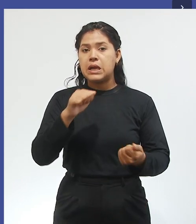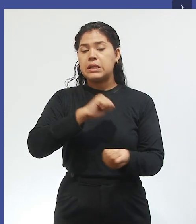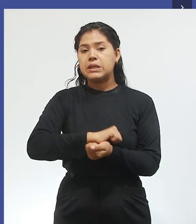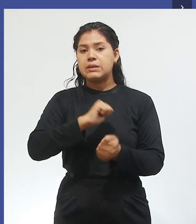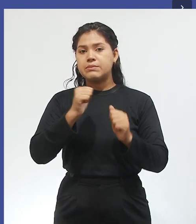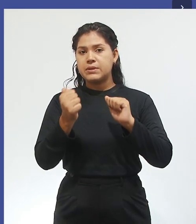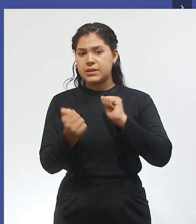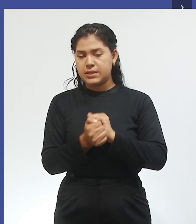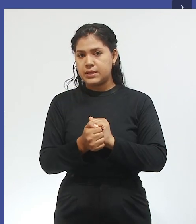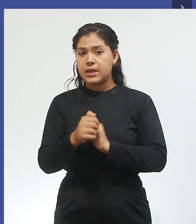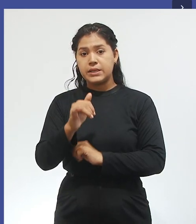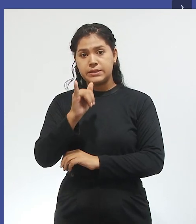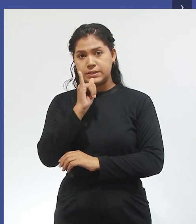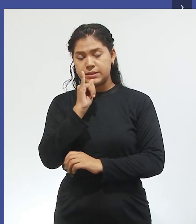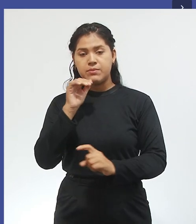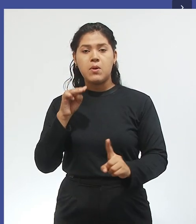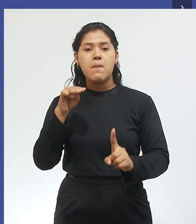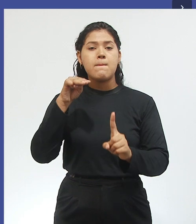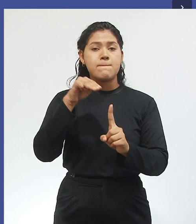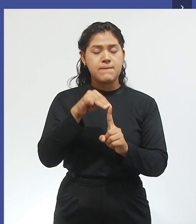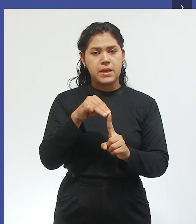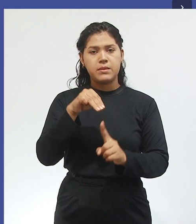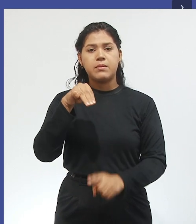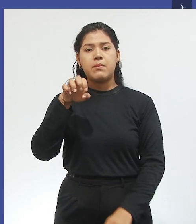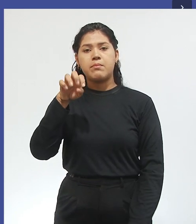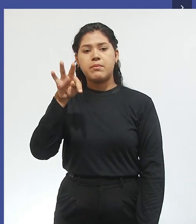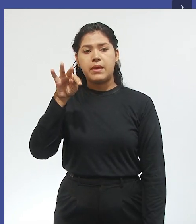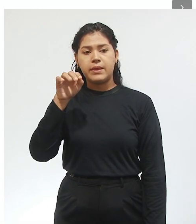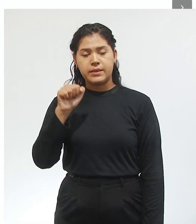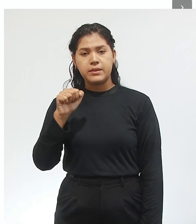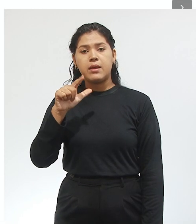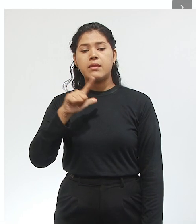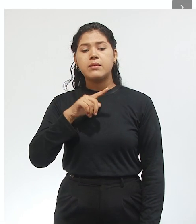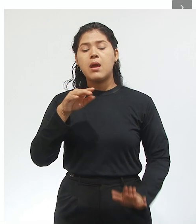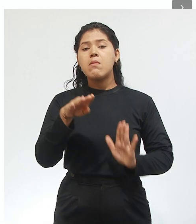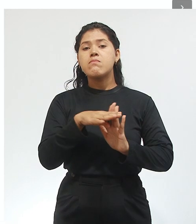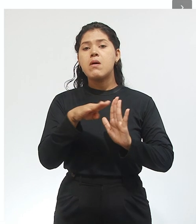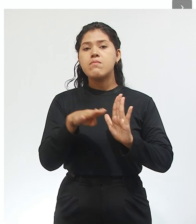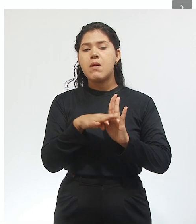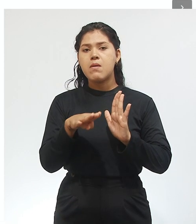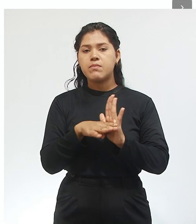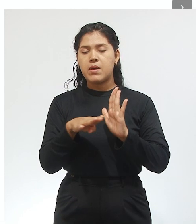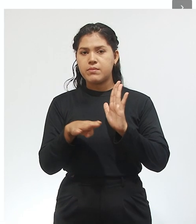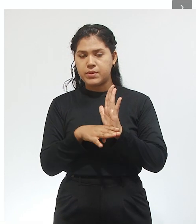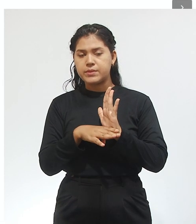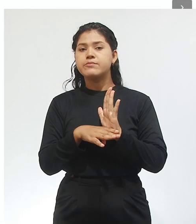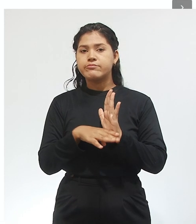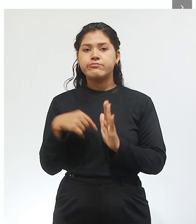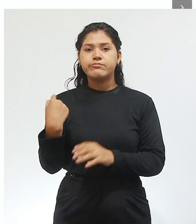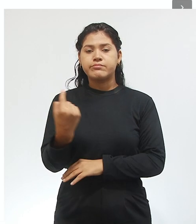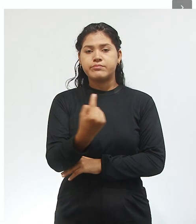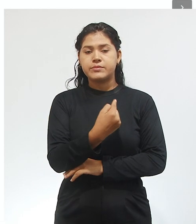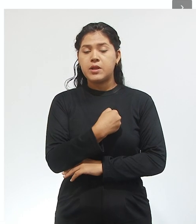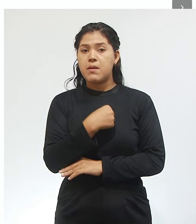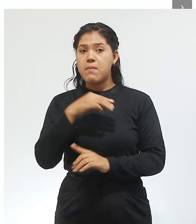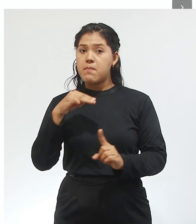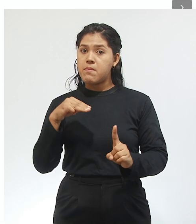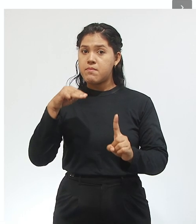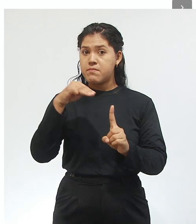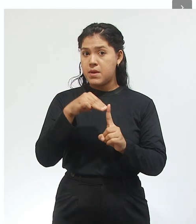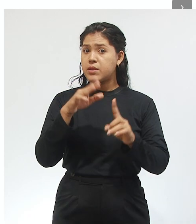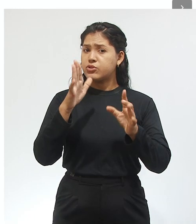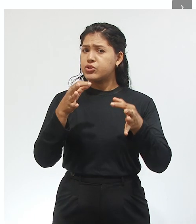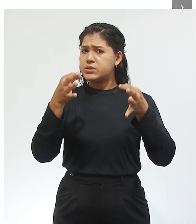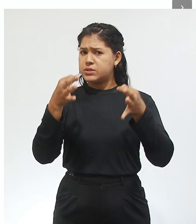plano está funcionando ou não. As metas, elas servem de base para essa etapa. Claro, porque a gente tem